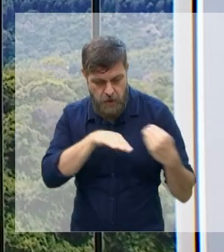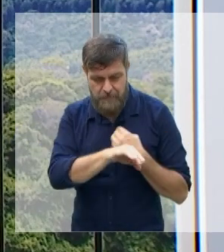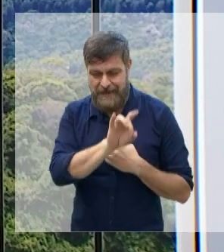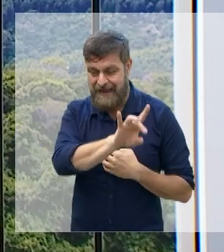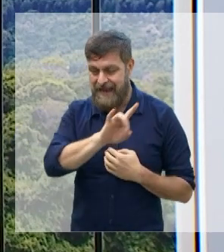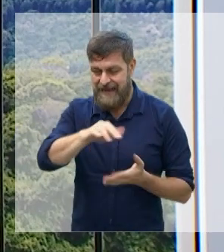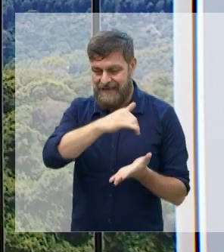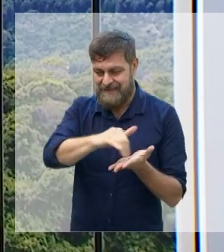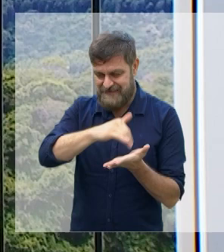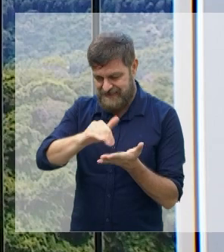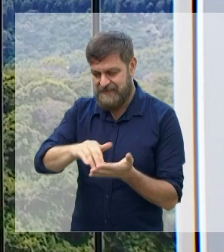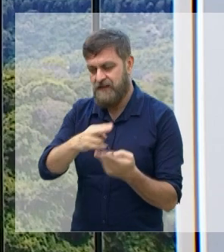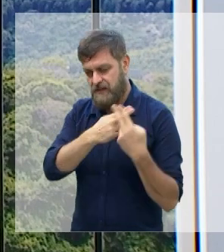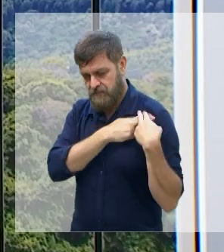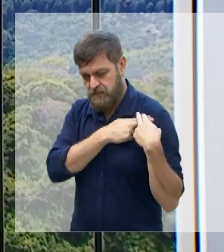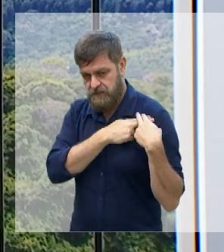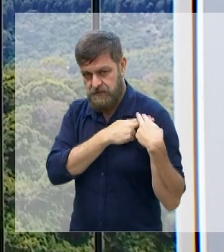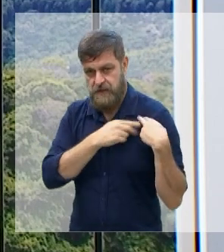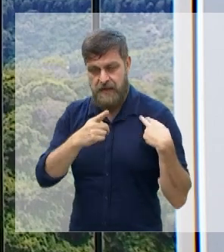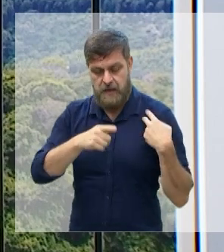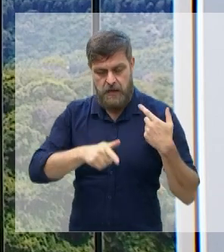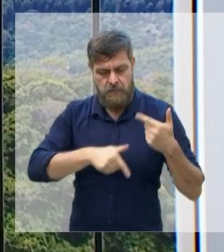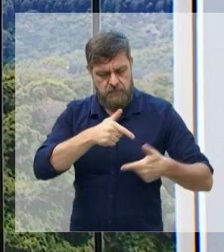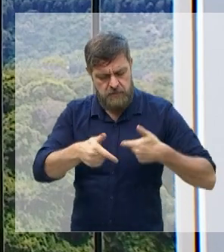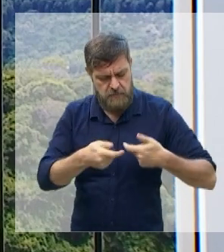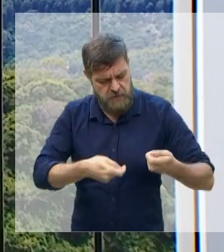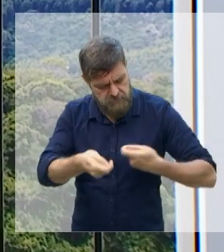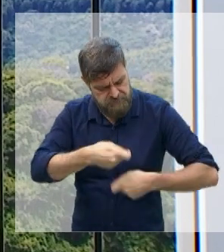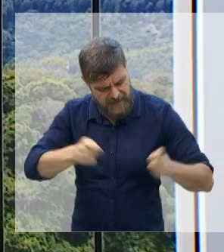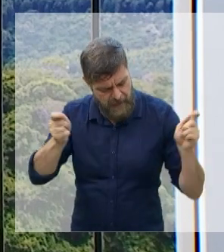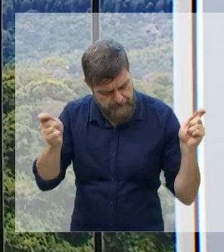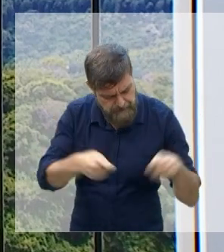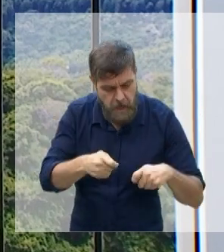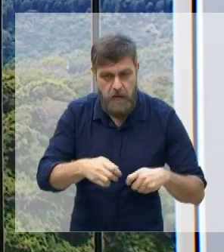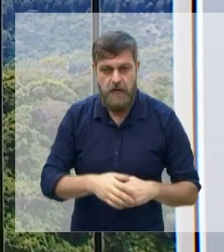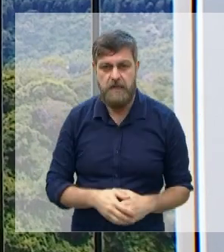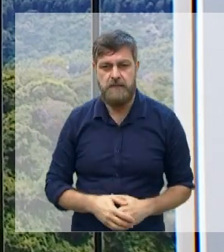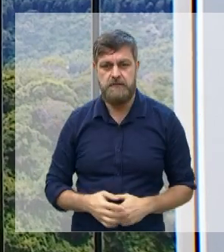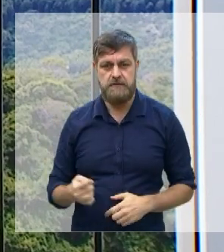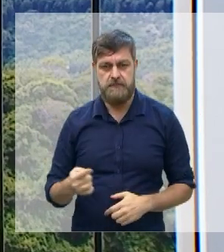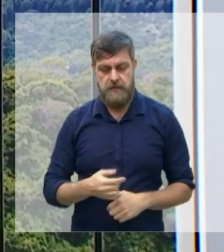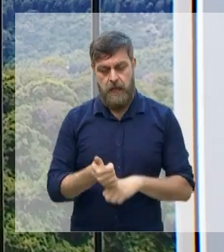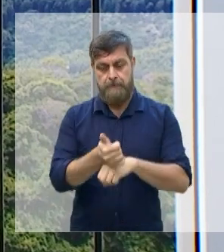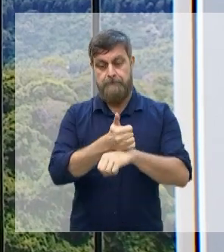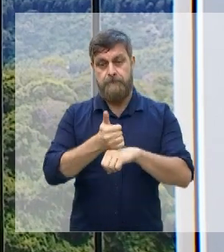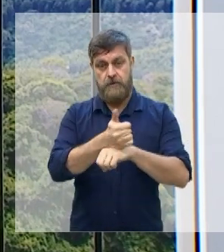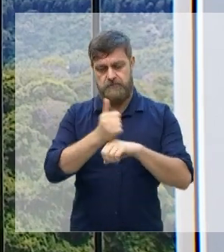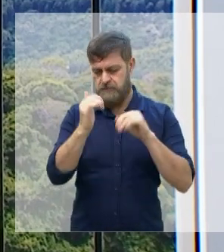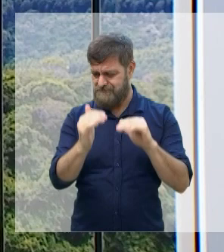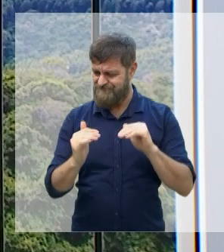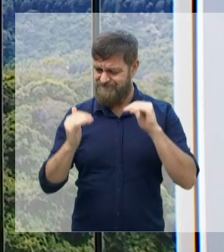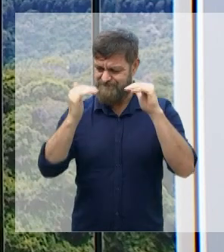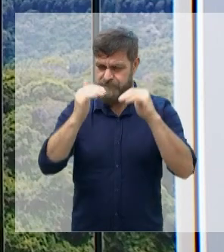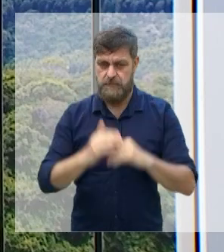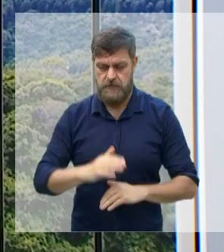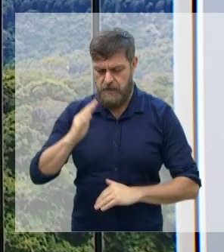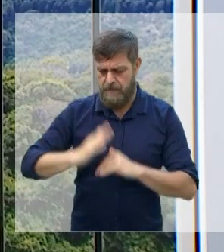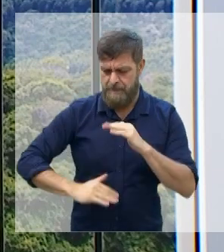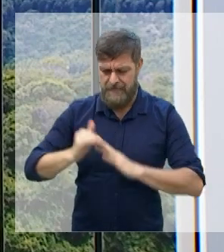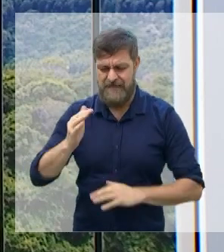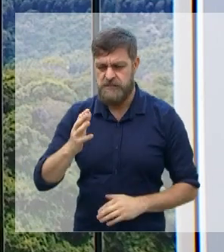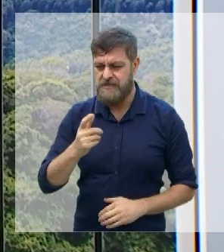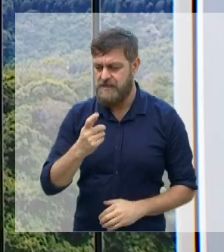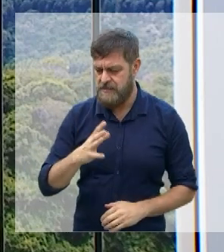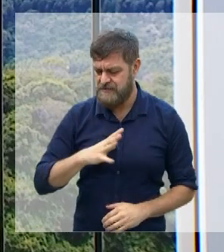áreas uma uma gestão séria uma gestão competente uma gestão profissional e que tem feito o melhor para